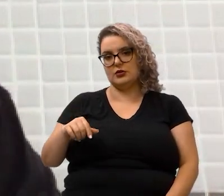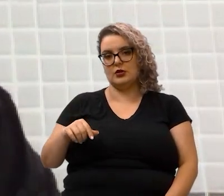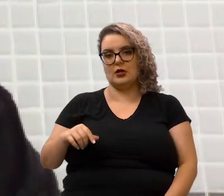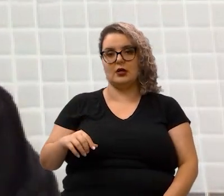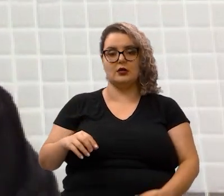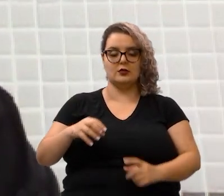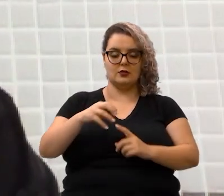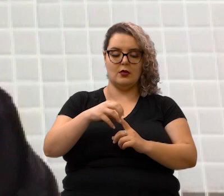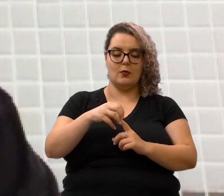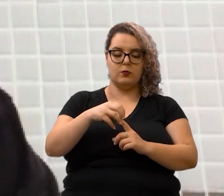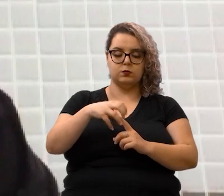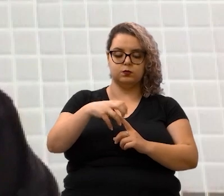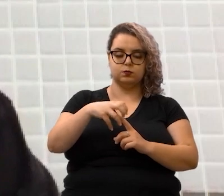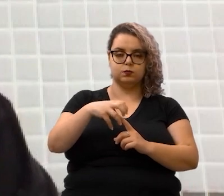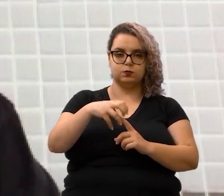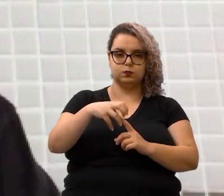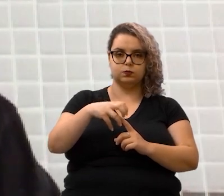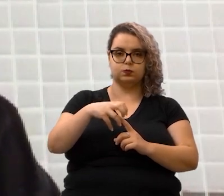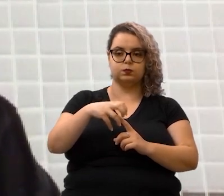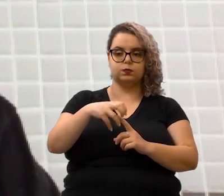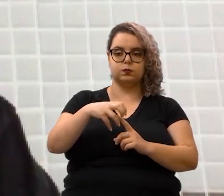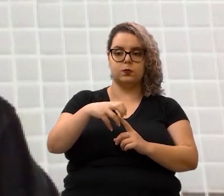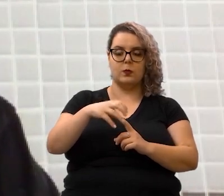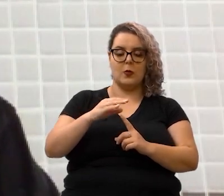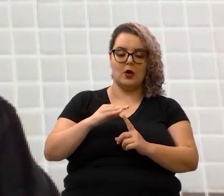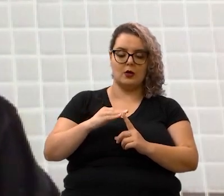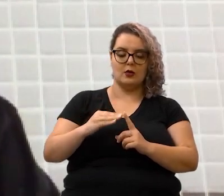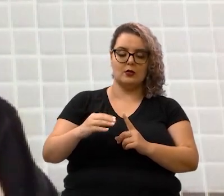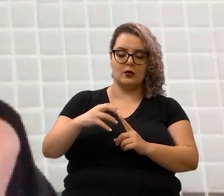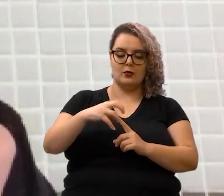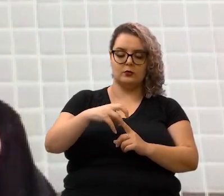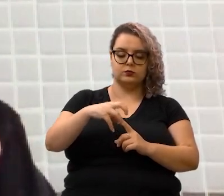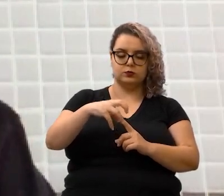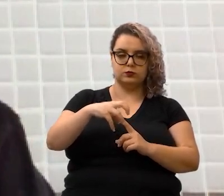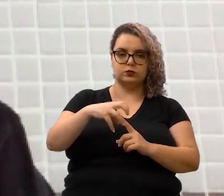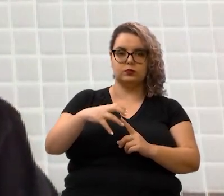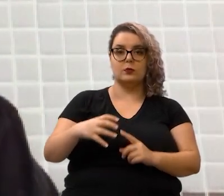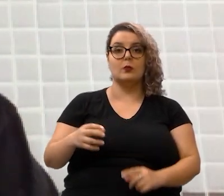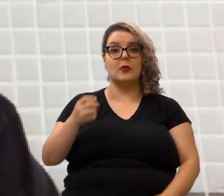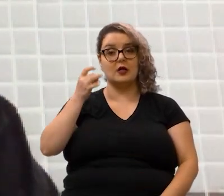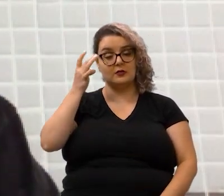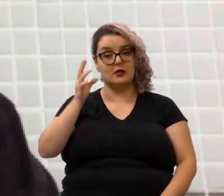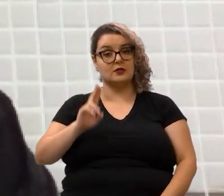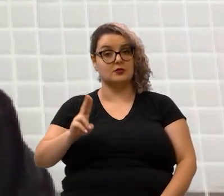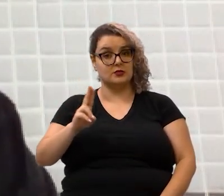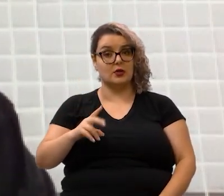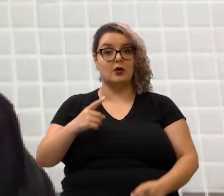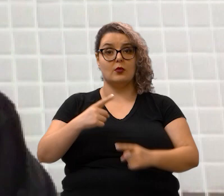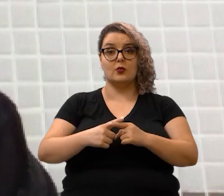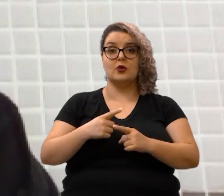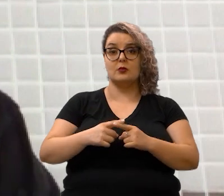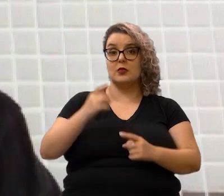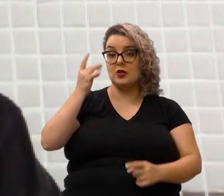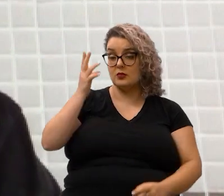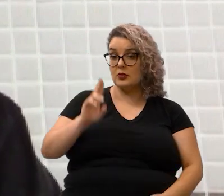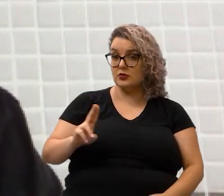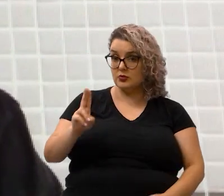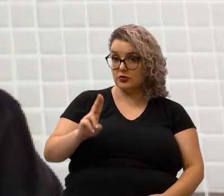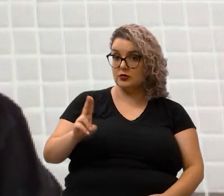de cabeça grande, certo? Que corta a cabeça do fêmur, porque fica mais fácil de implantar. Por que fica mais fácil de